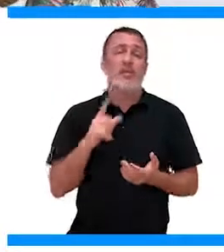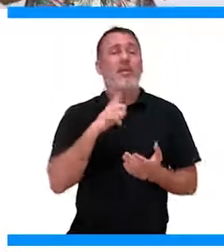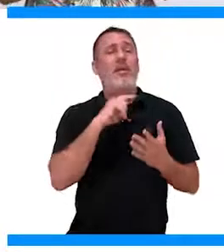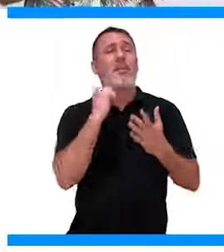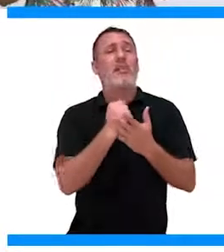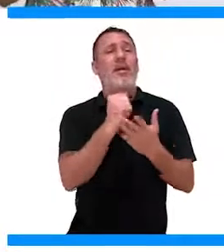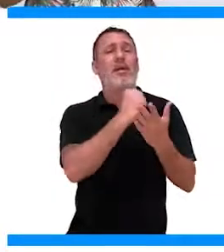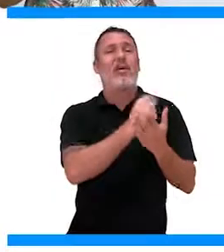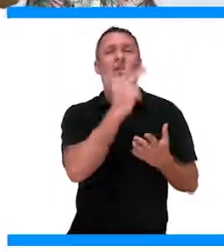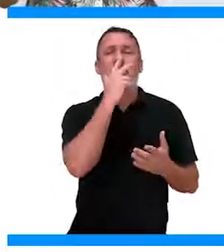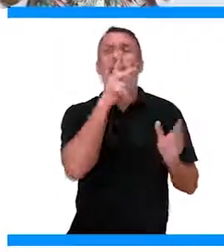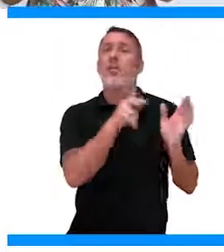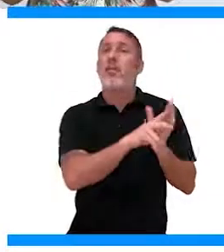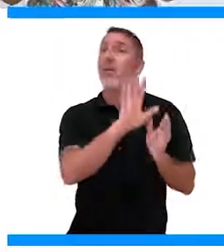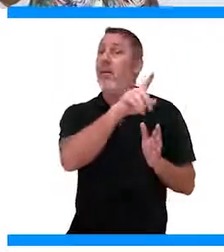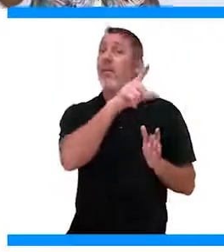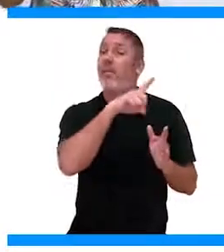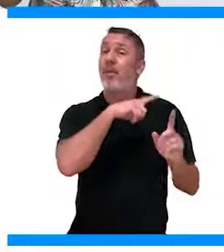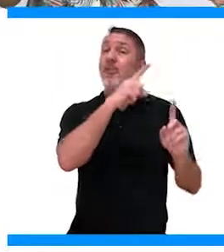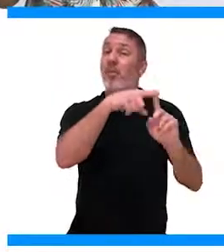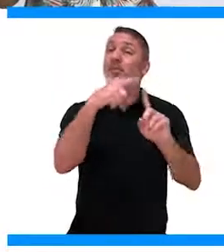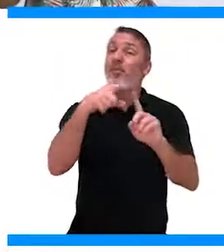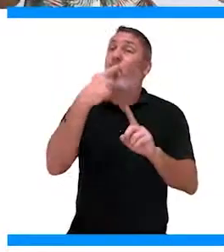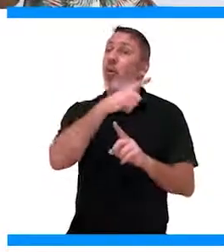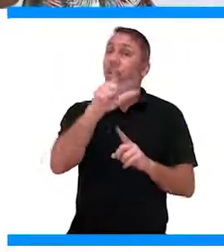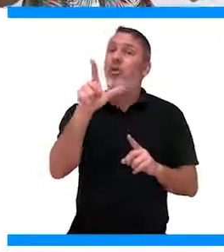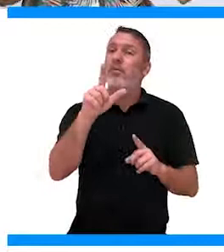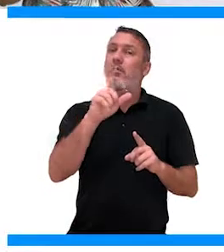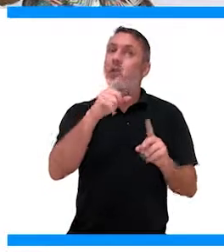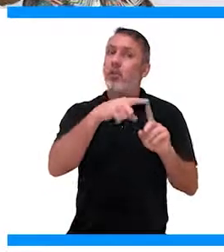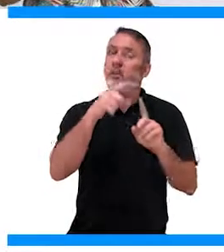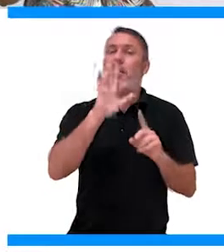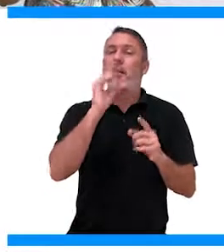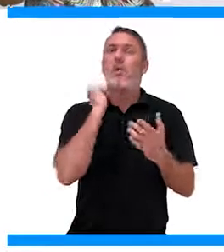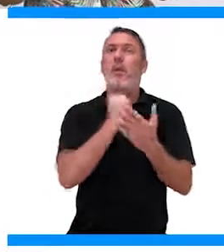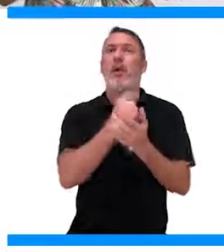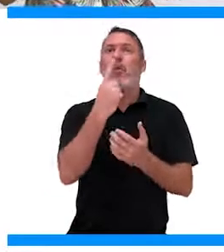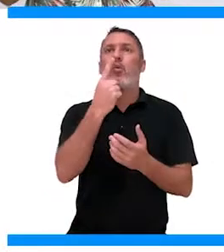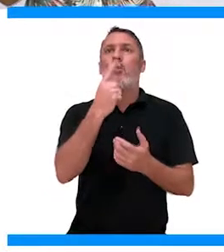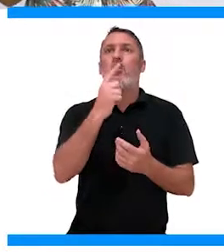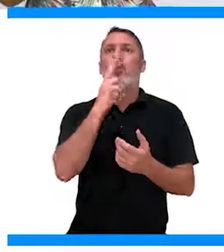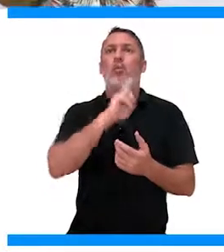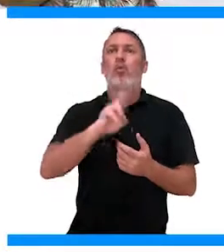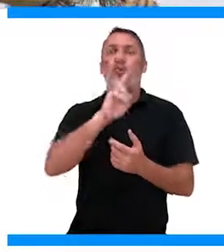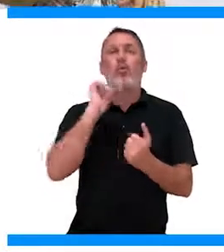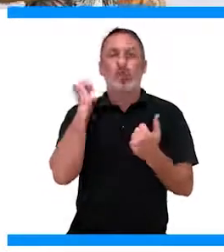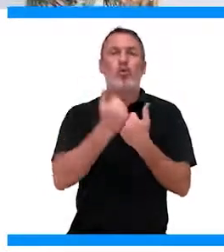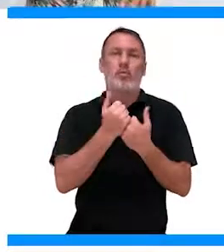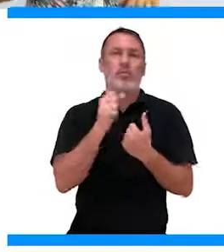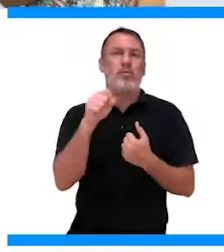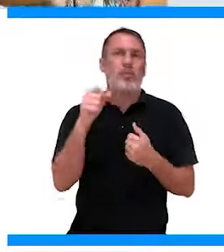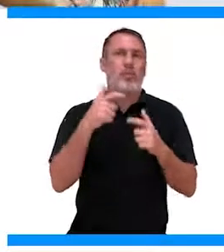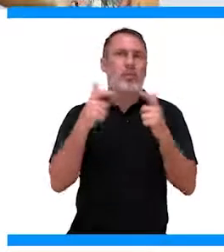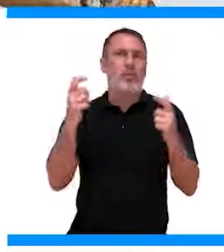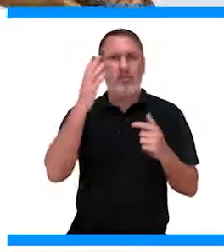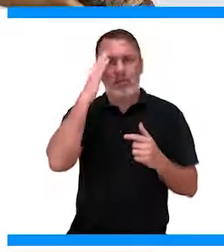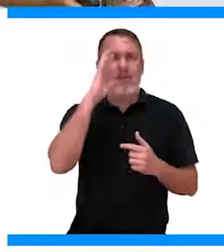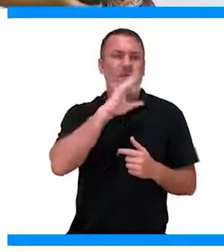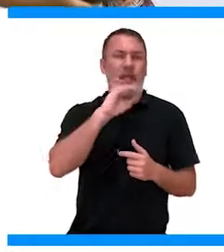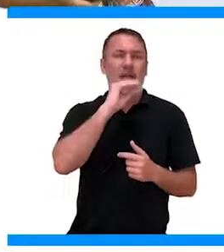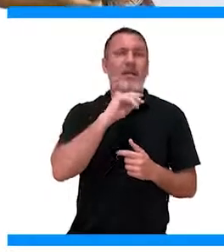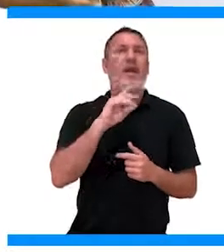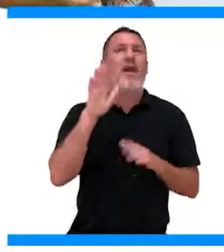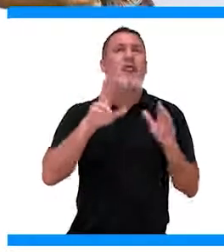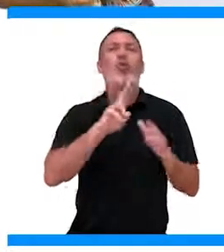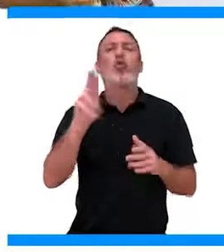e com Z, está relacionado a produto e a marca. Então, a gente precisa saber que a gente usa isso muito